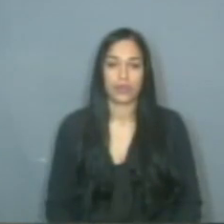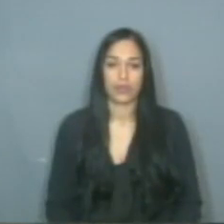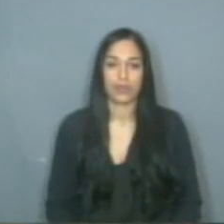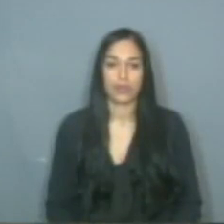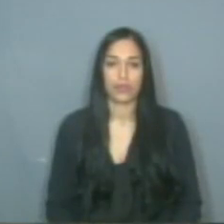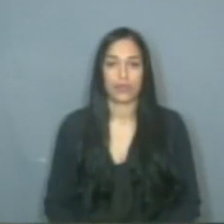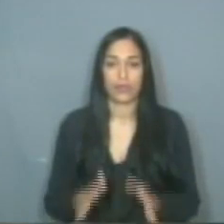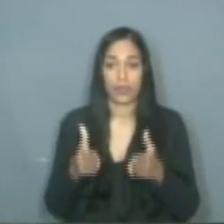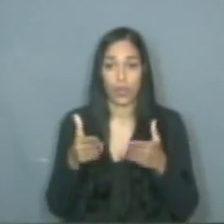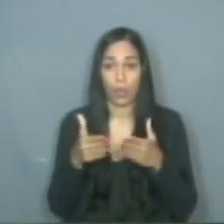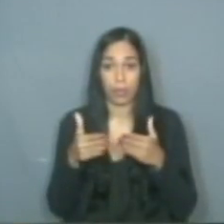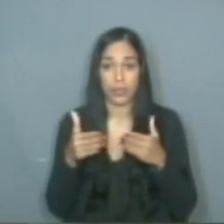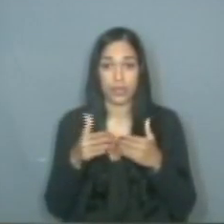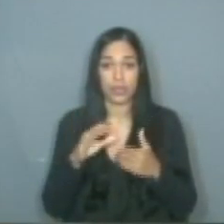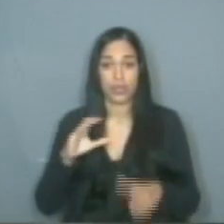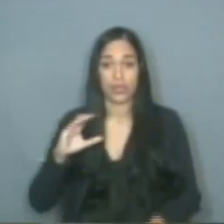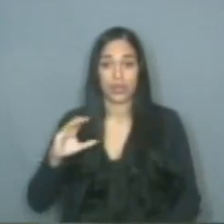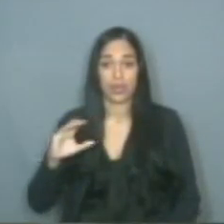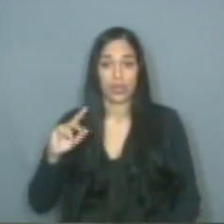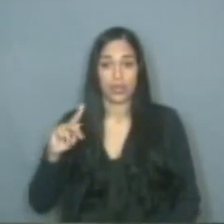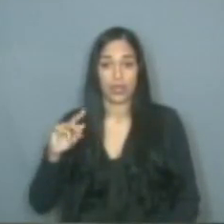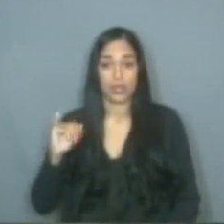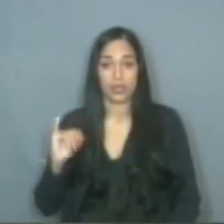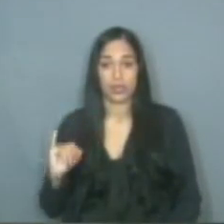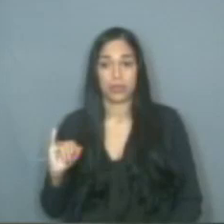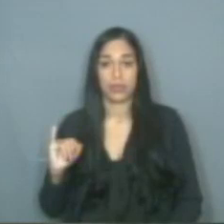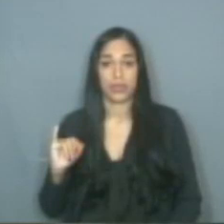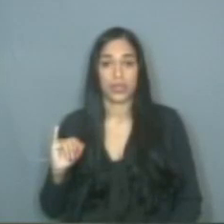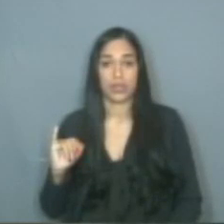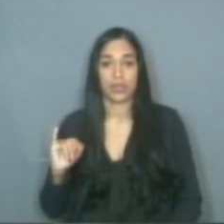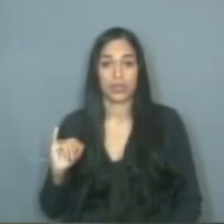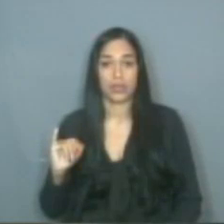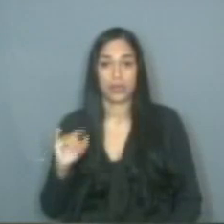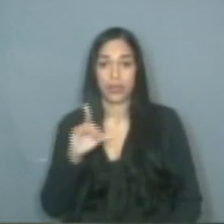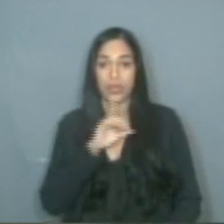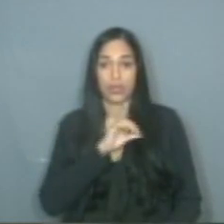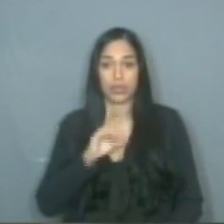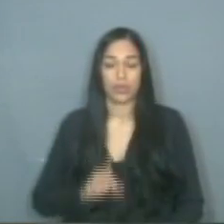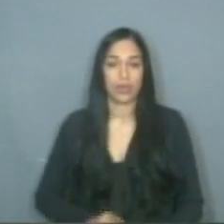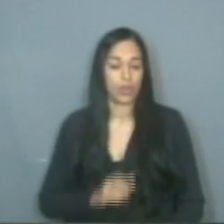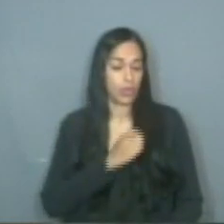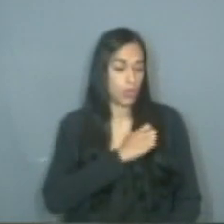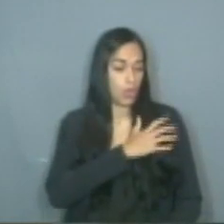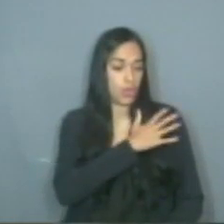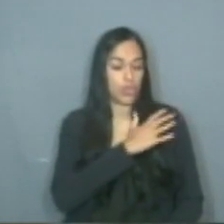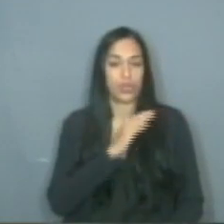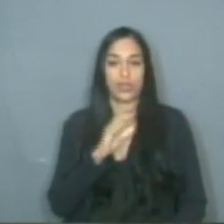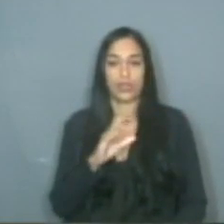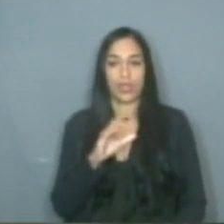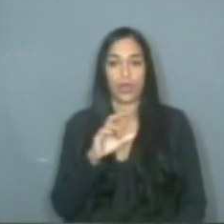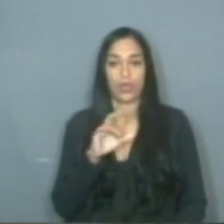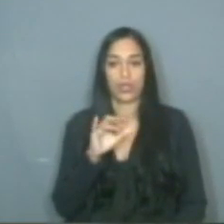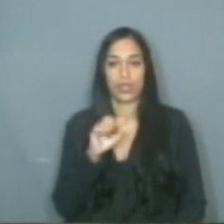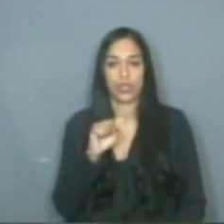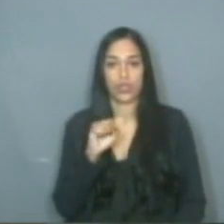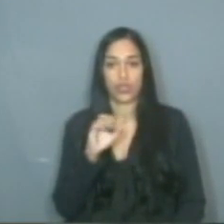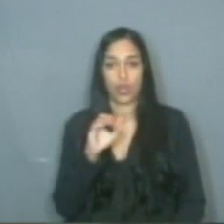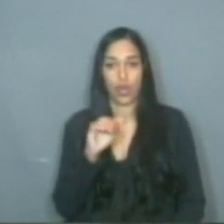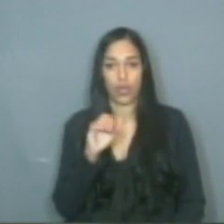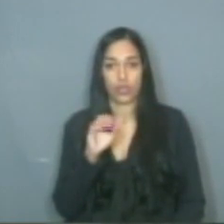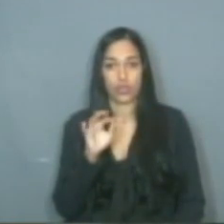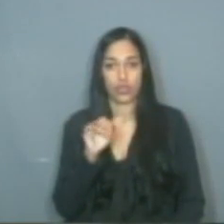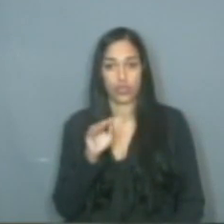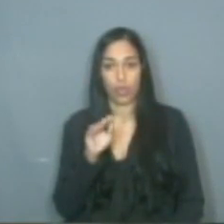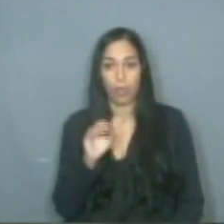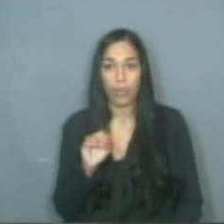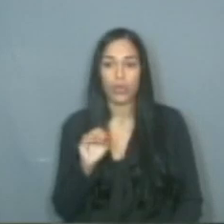O pedido dessa CPI foi feito por um deputado, Coronel Crisóstomo, do PL. Ele já